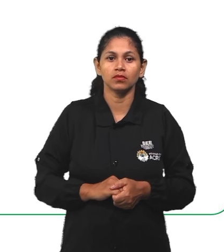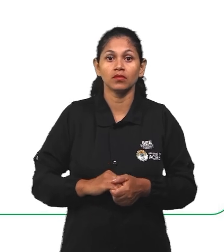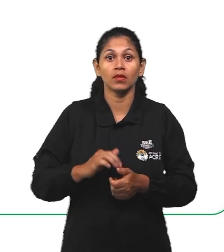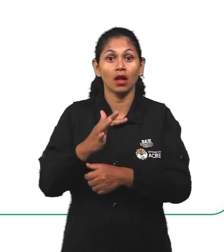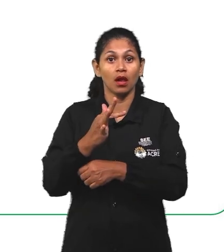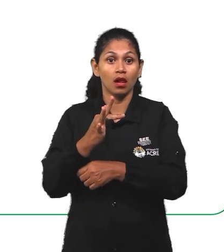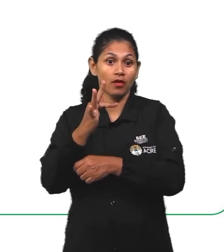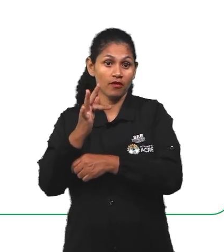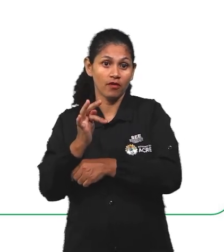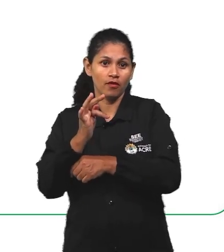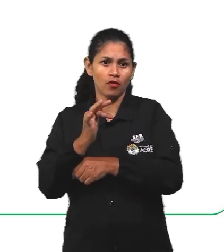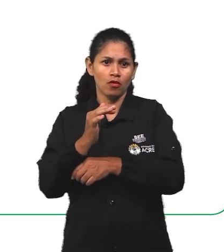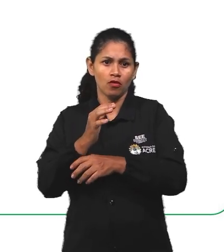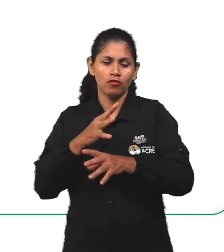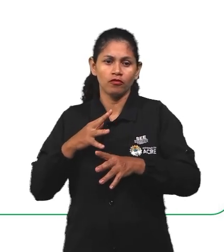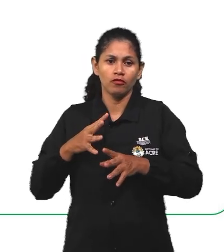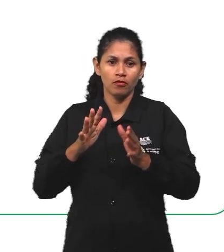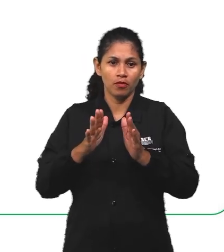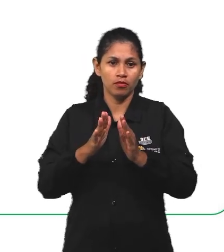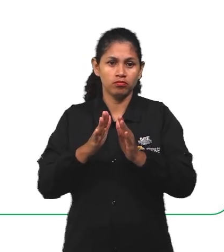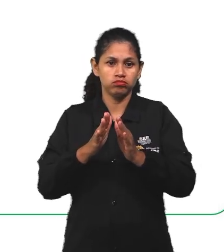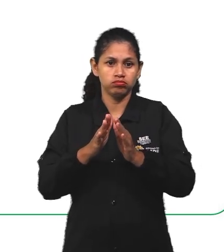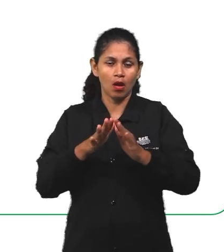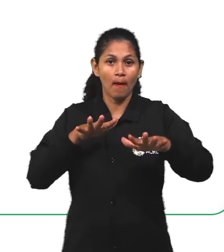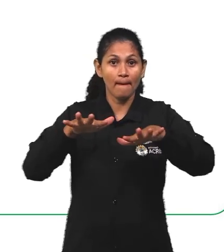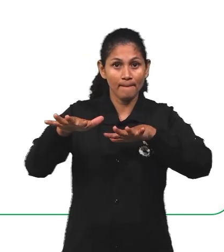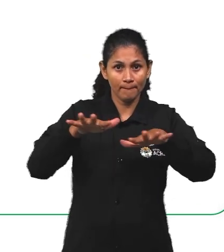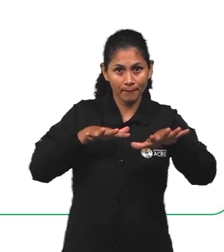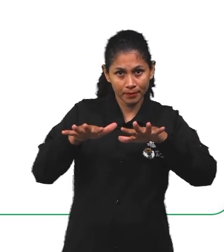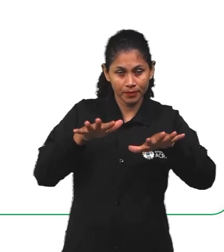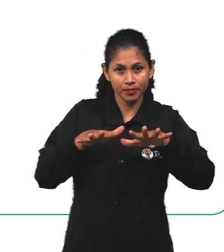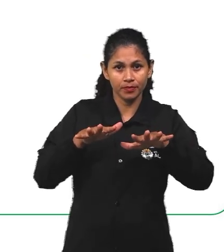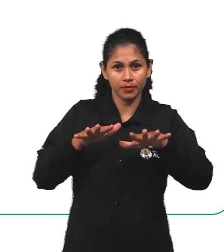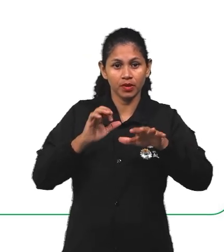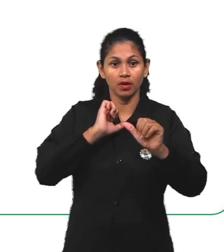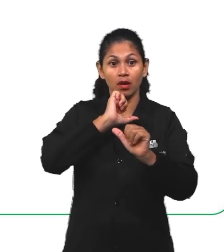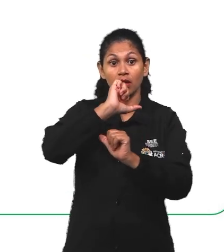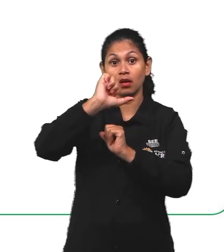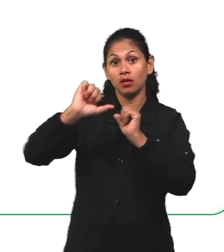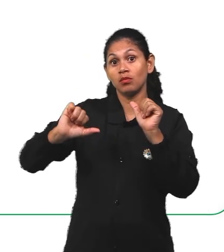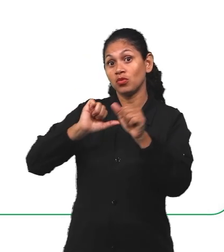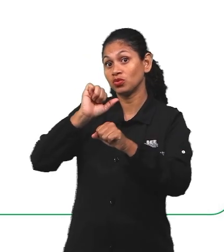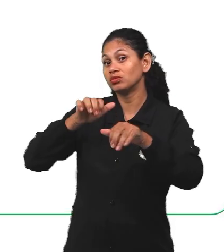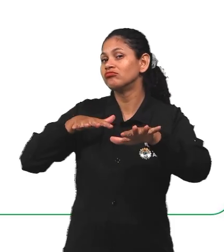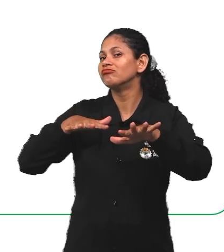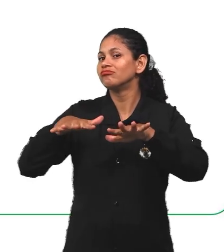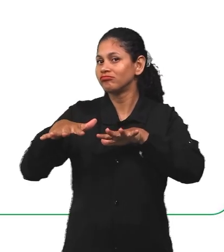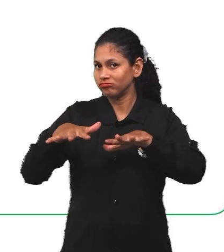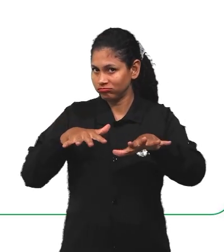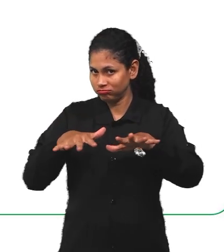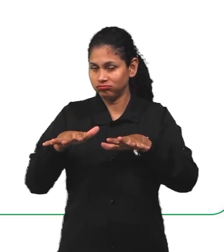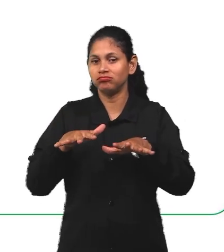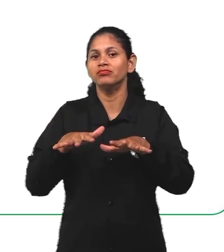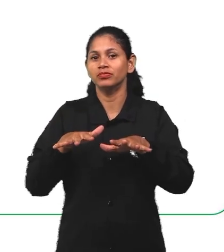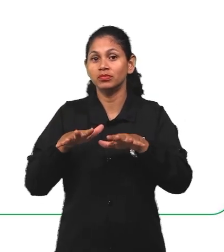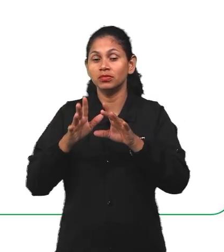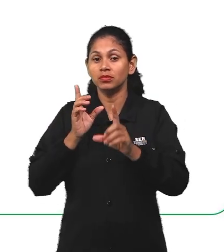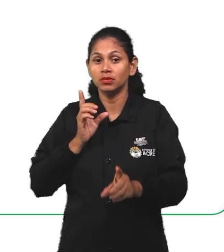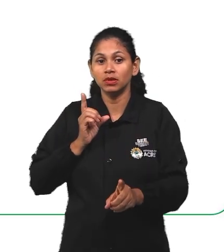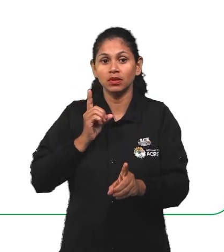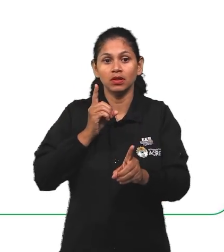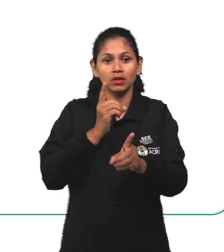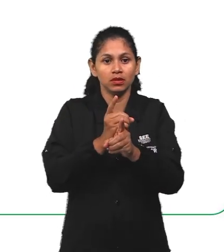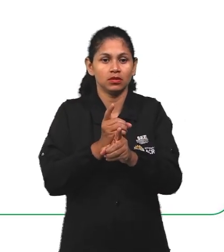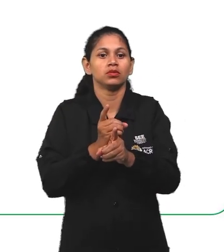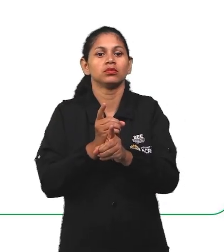corpos capaz de alterar seu estado de repouso ou movimento. Ou seja, para encontrar a